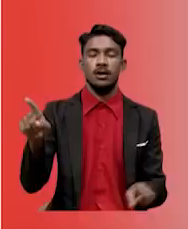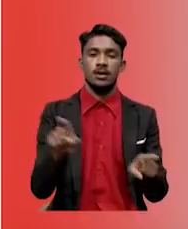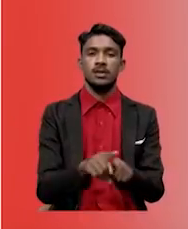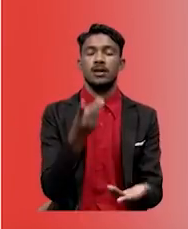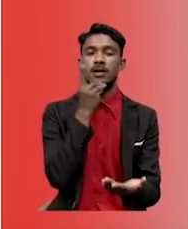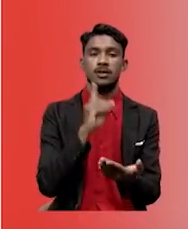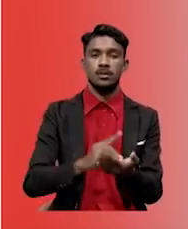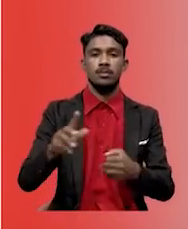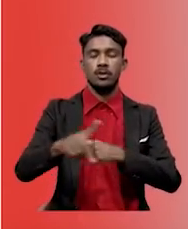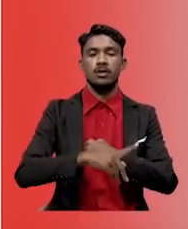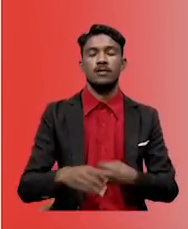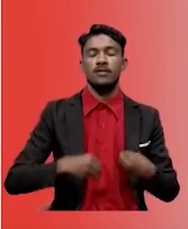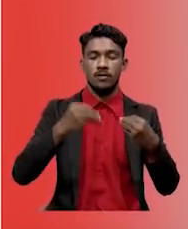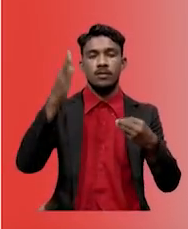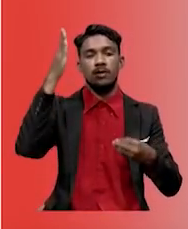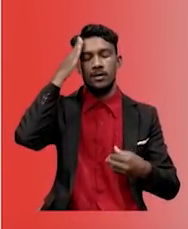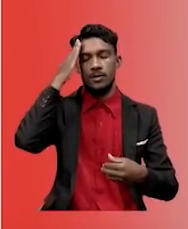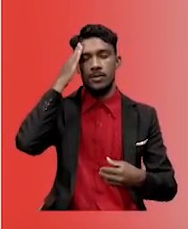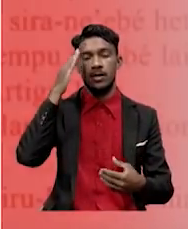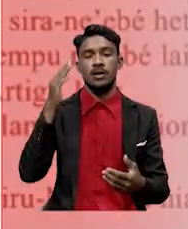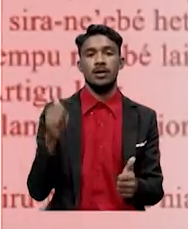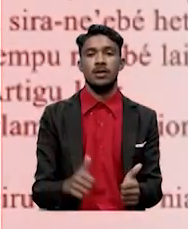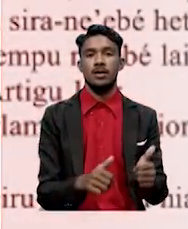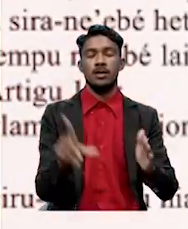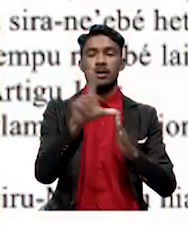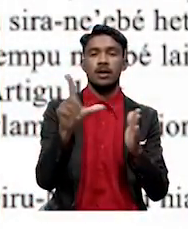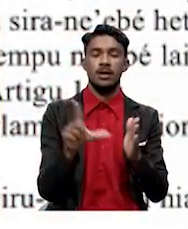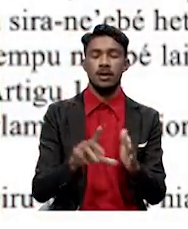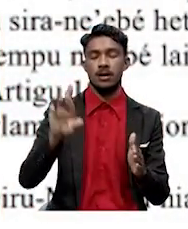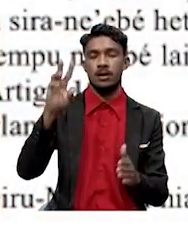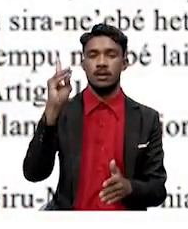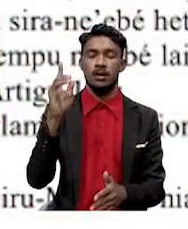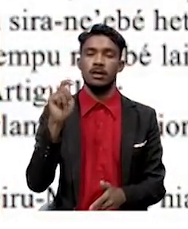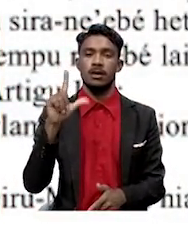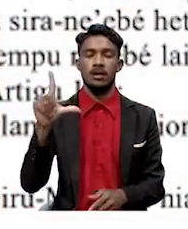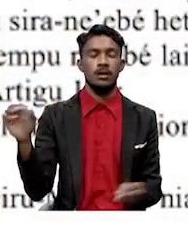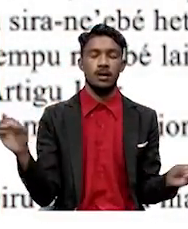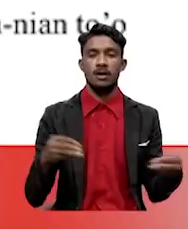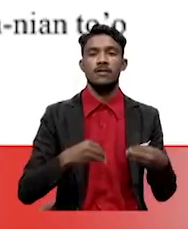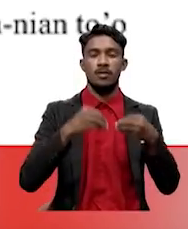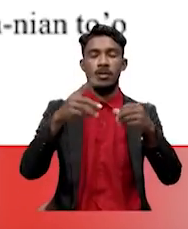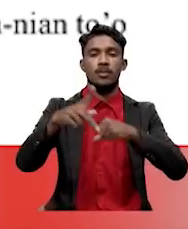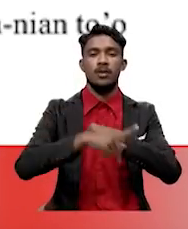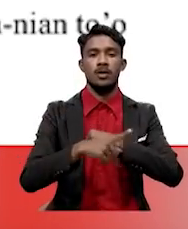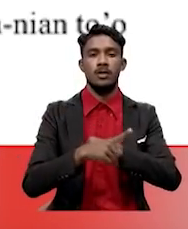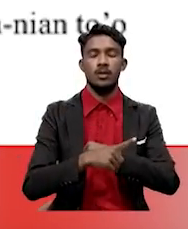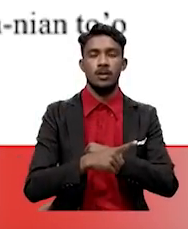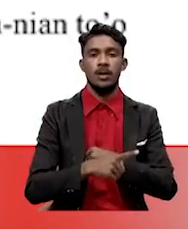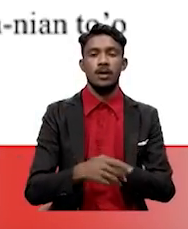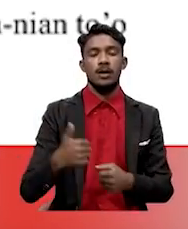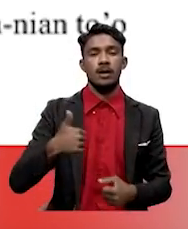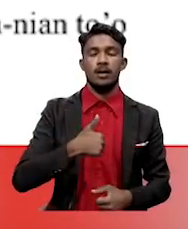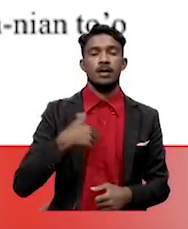ca recomendação sirane, Constituição RDTL, la formarse em ba político, ato candidata a